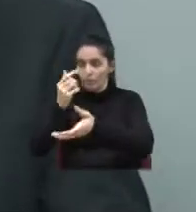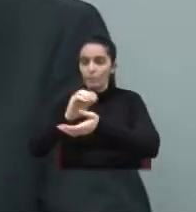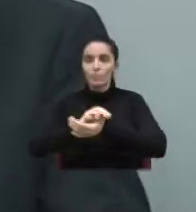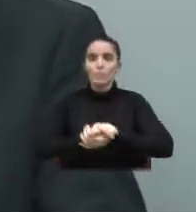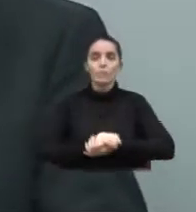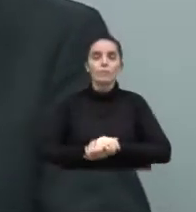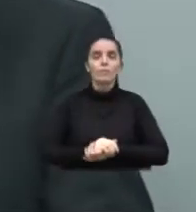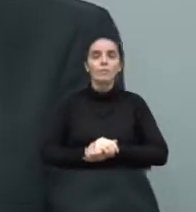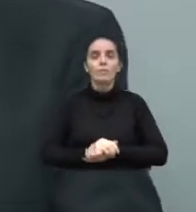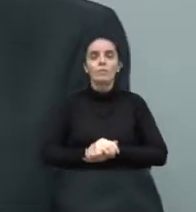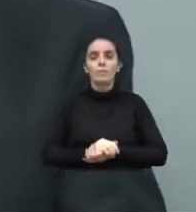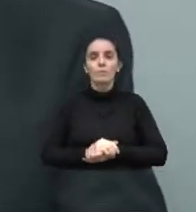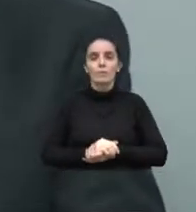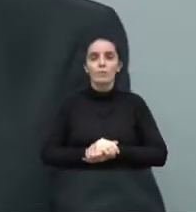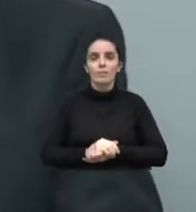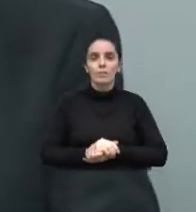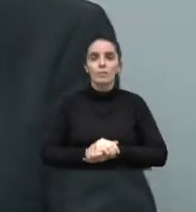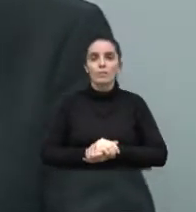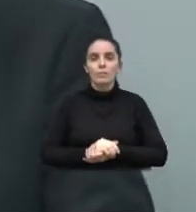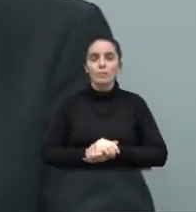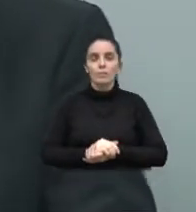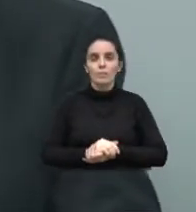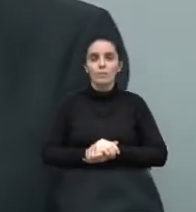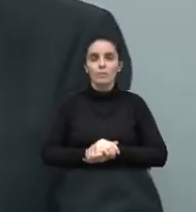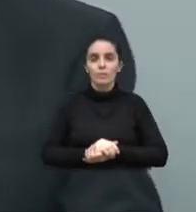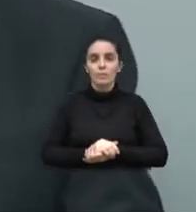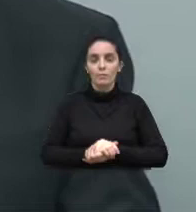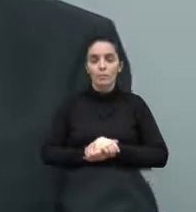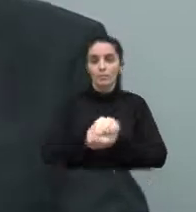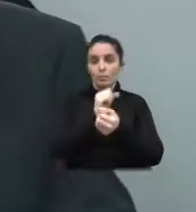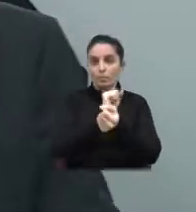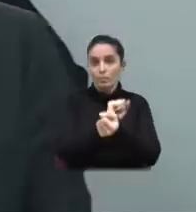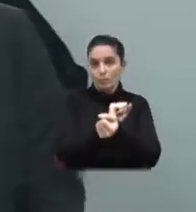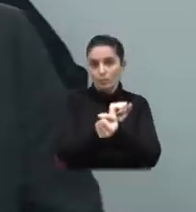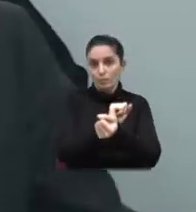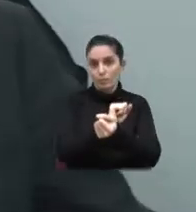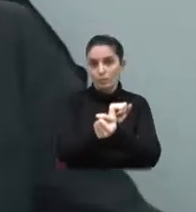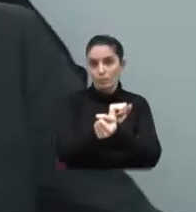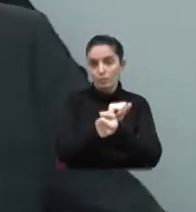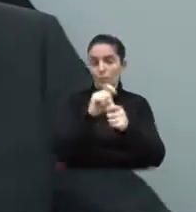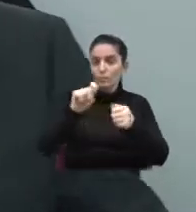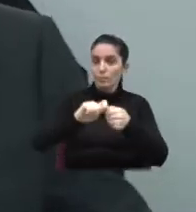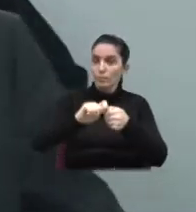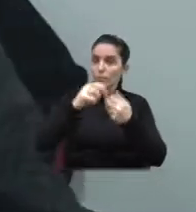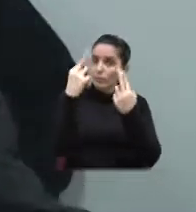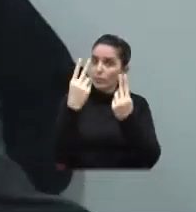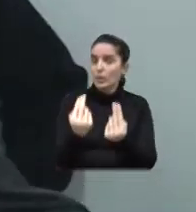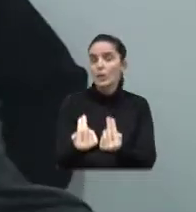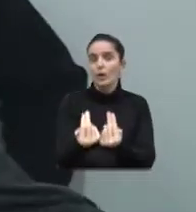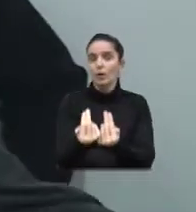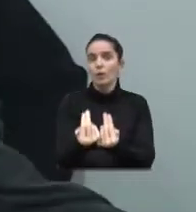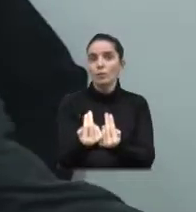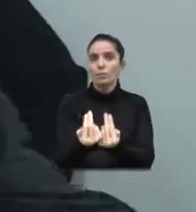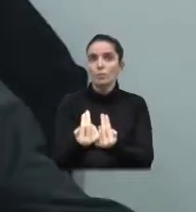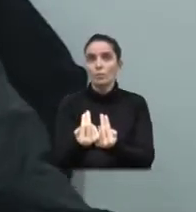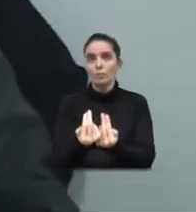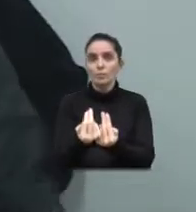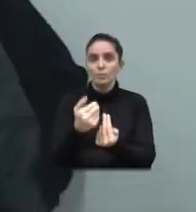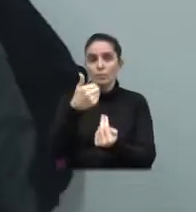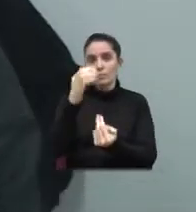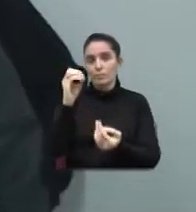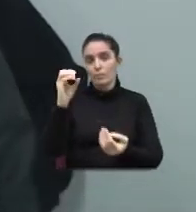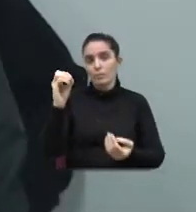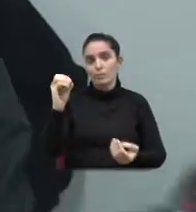tem que ser atendido lá conforme ele atende as pessoas, conforme eles atenderam esses 100 policiais